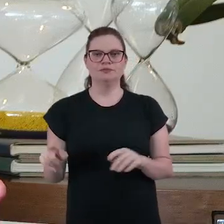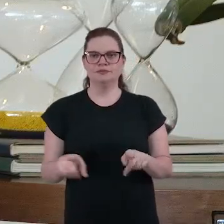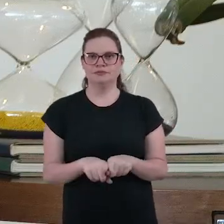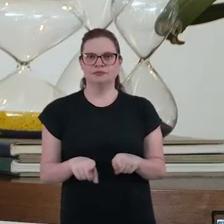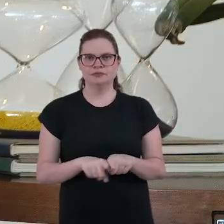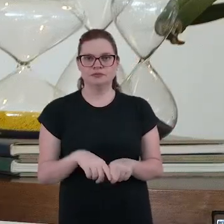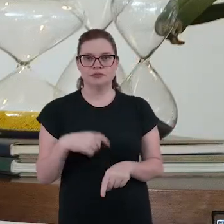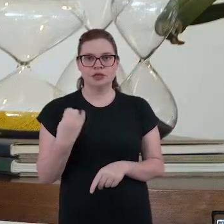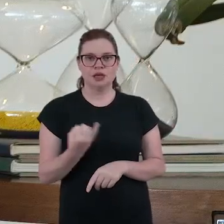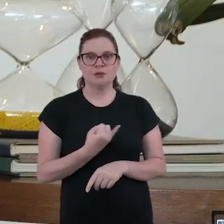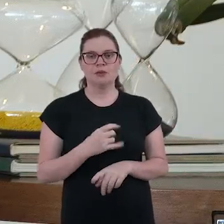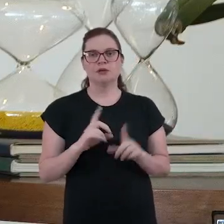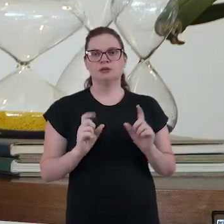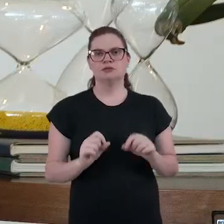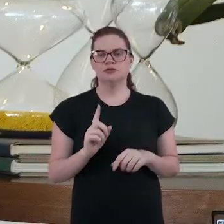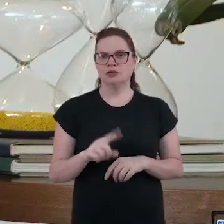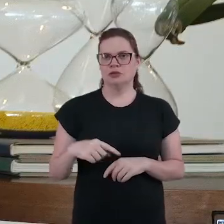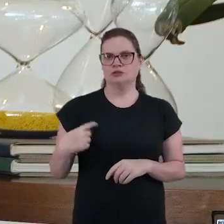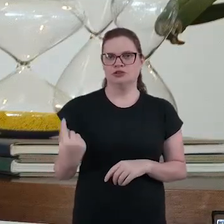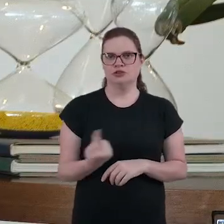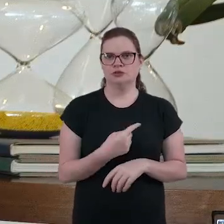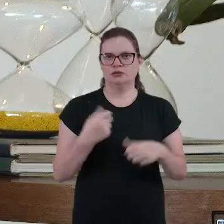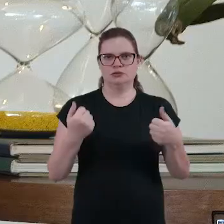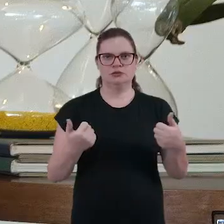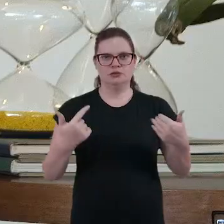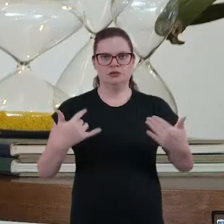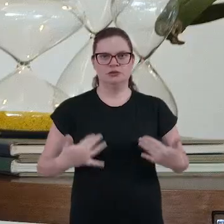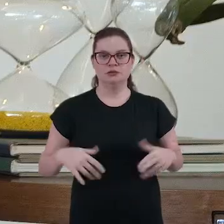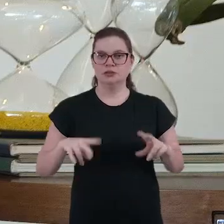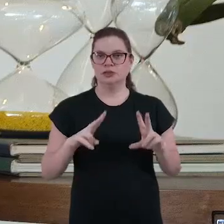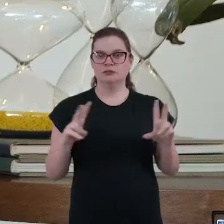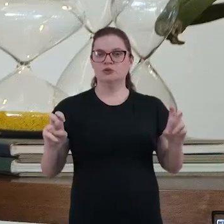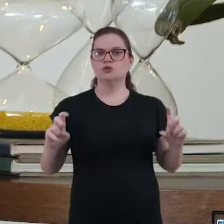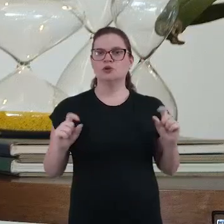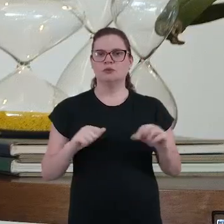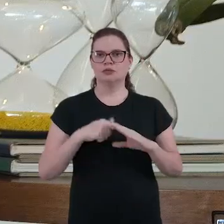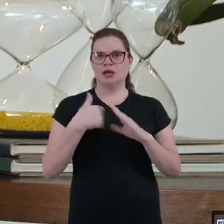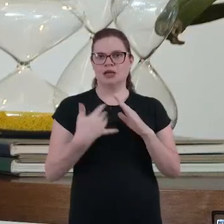E é importante aqui nós colocarmos o aspecto